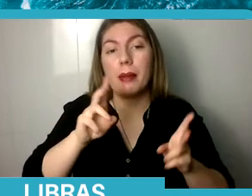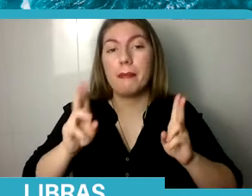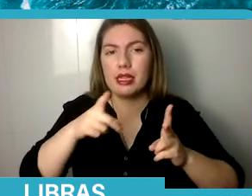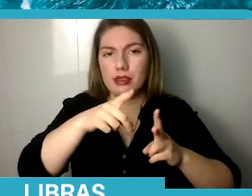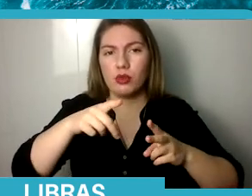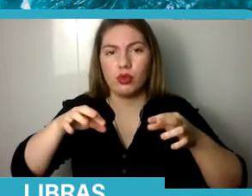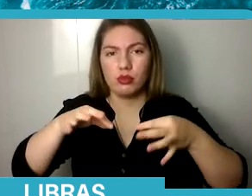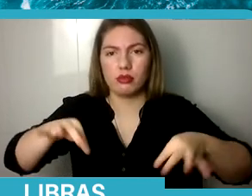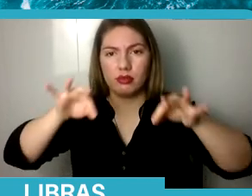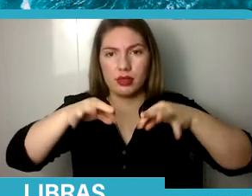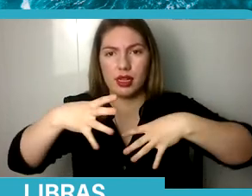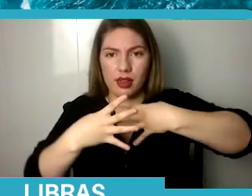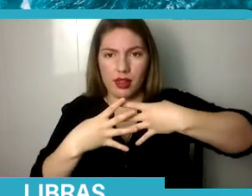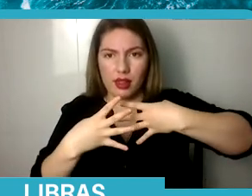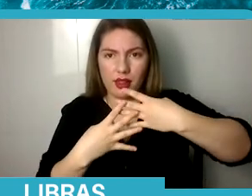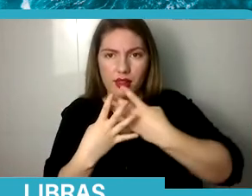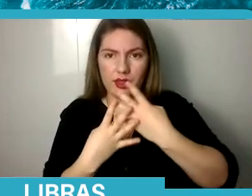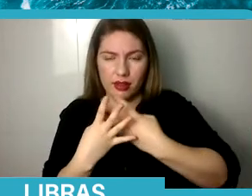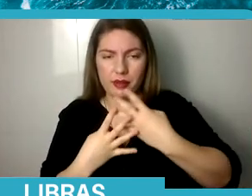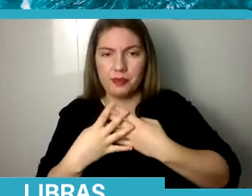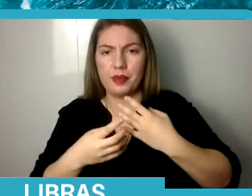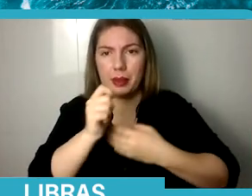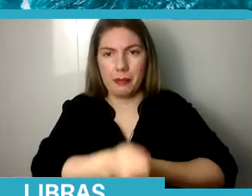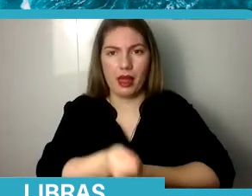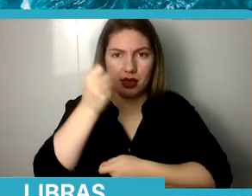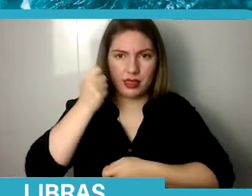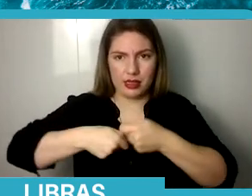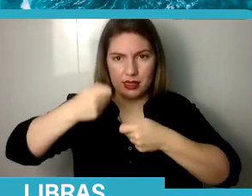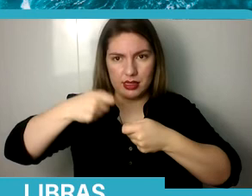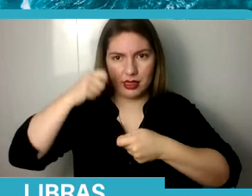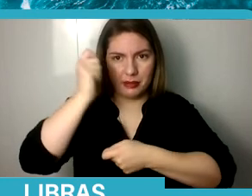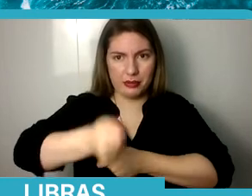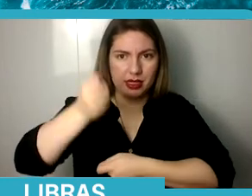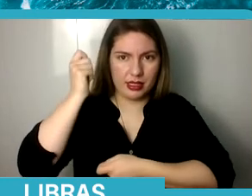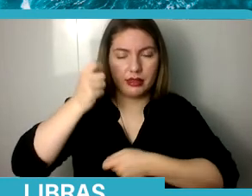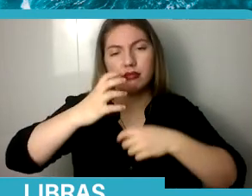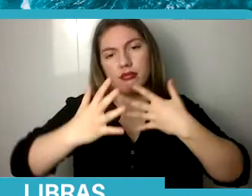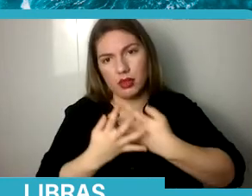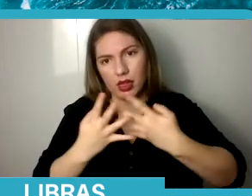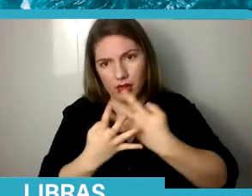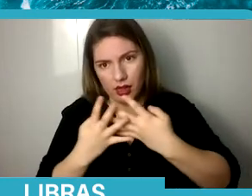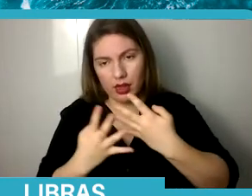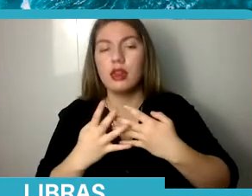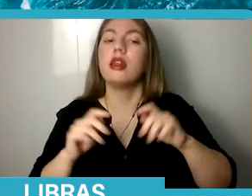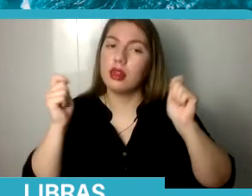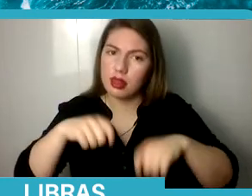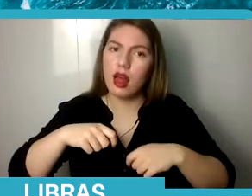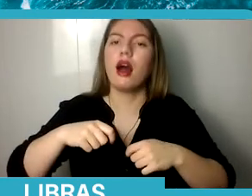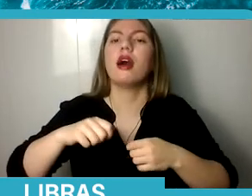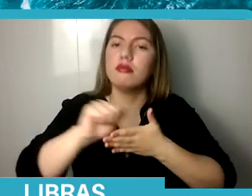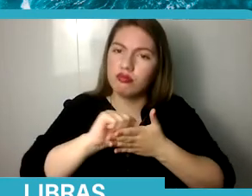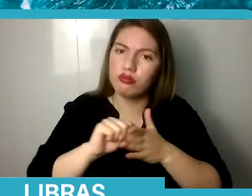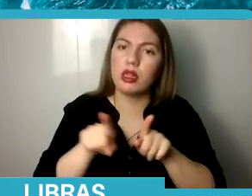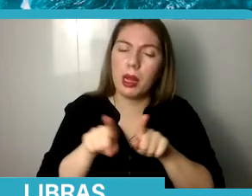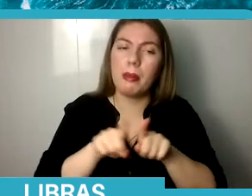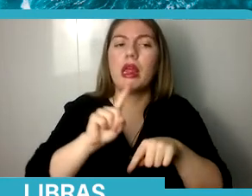né e e e aí também tem os saquinhos aqui feitos com rede de pesca que é